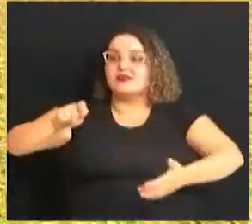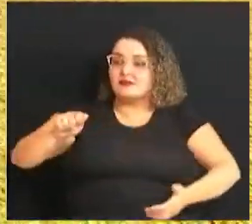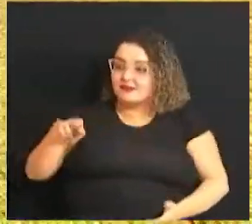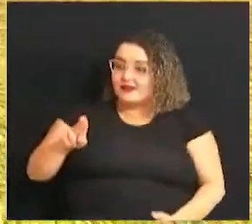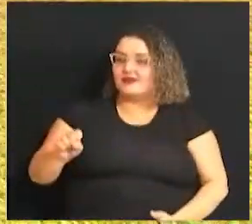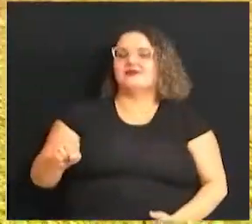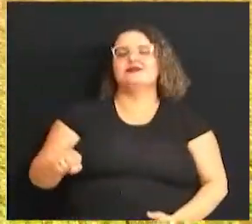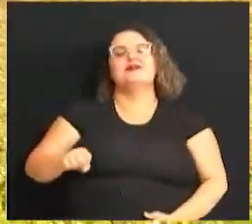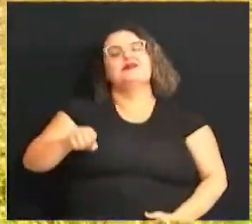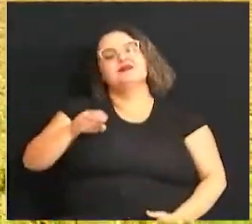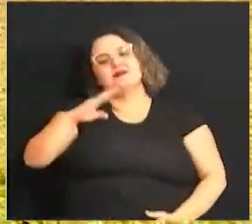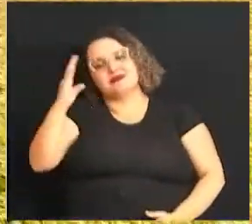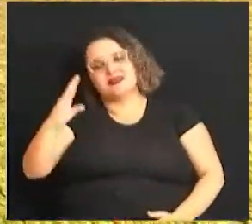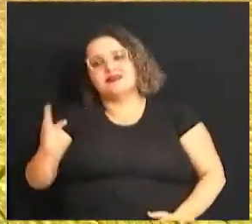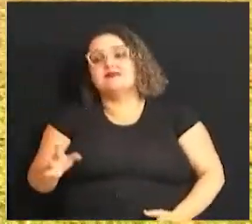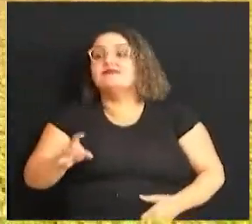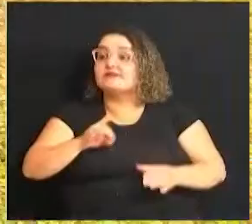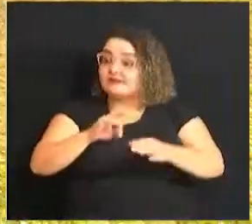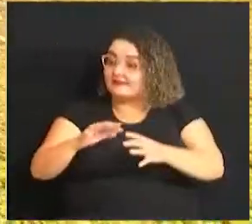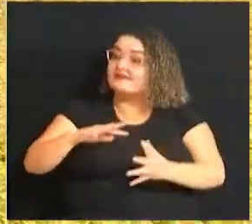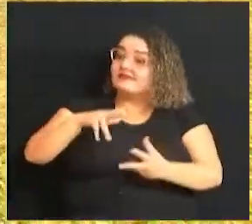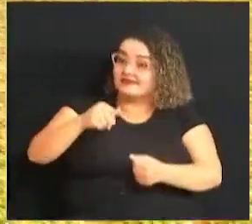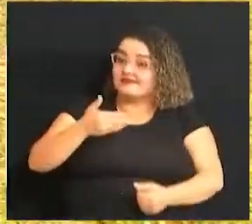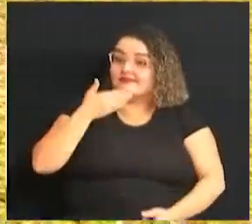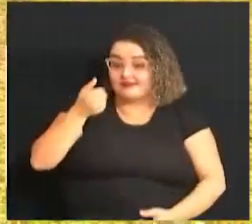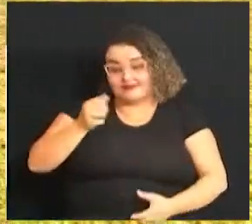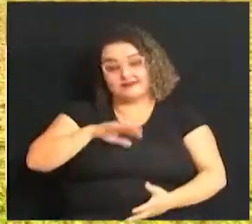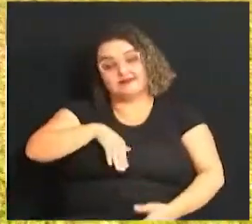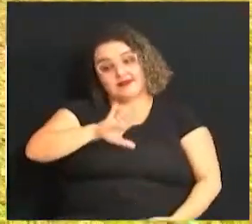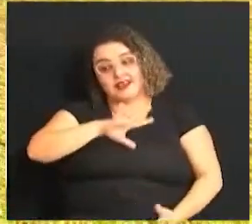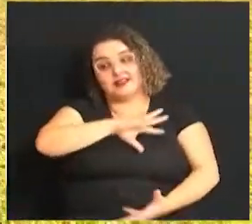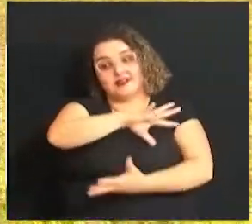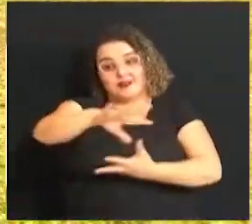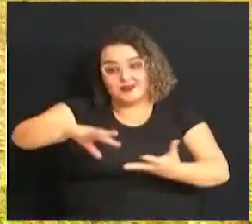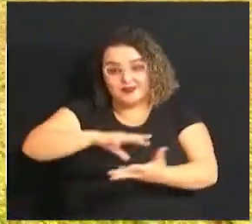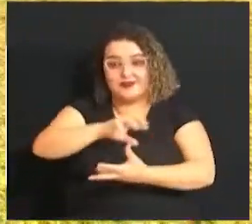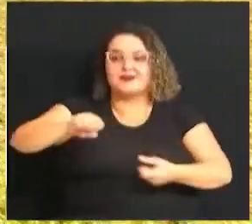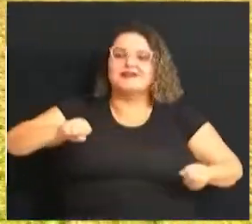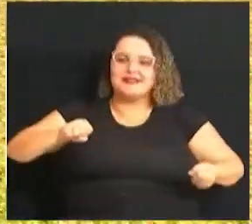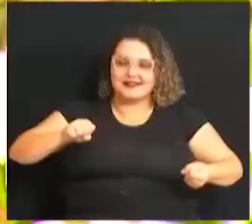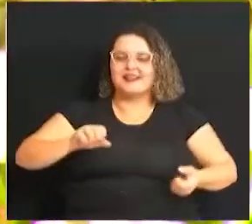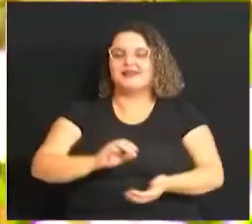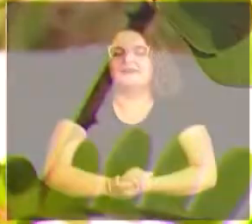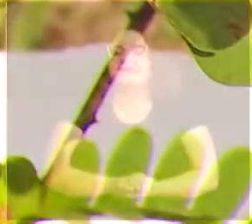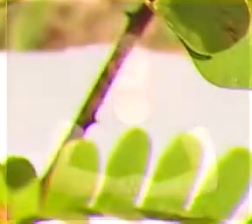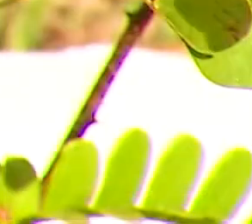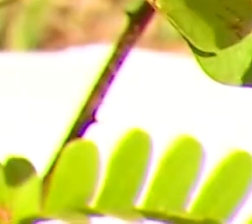vários paus-brasil, mas é assim que a gente planta sementes para um mundo melhor e mais sustentável.